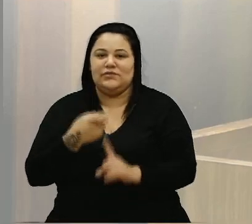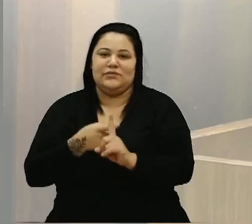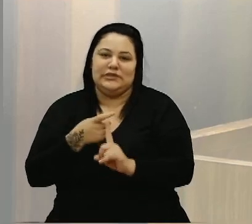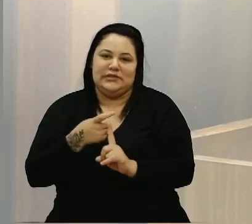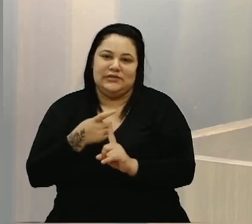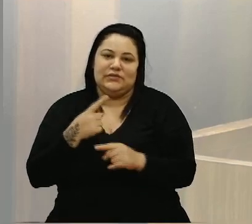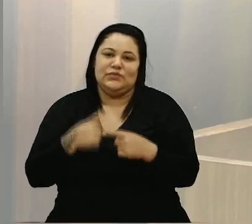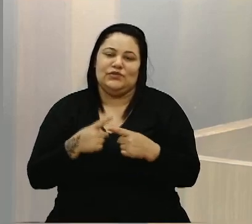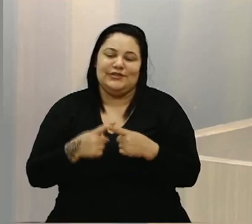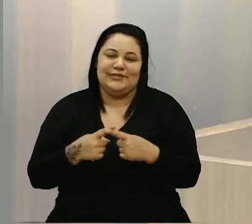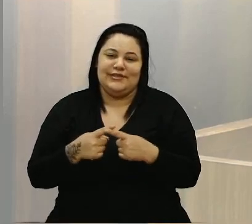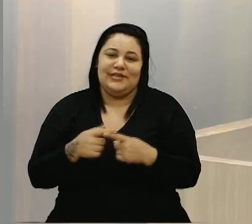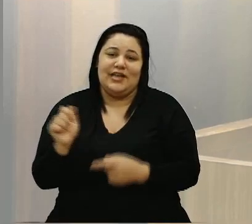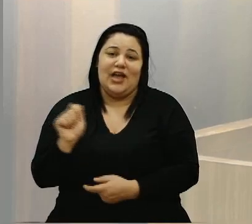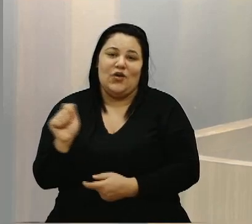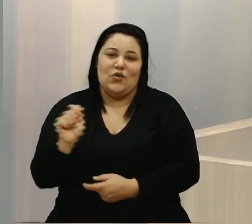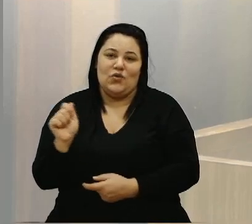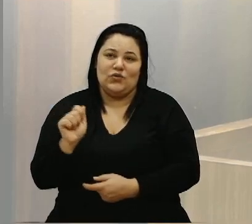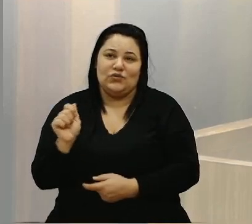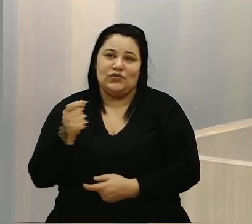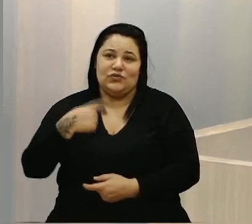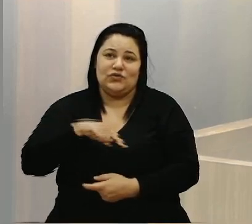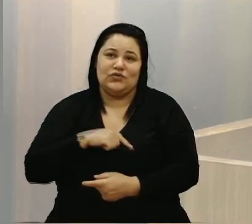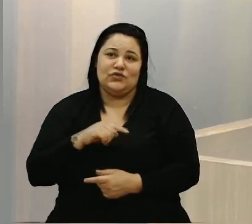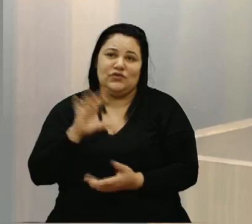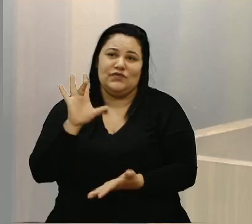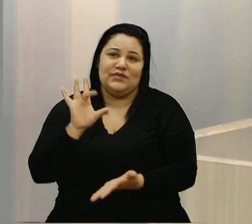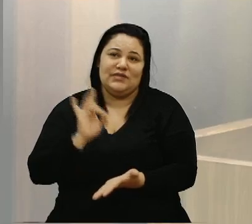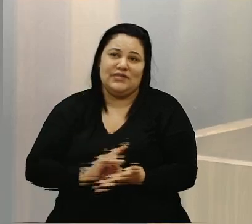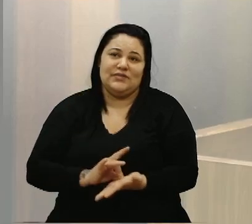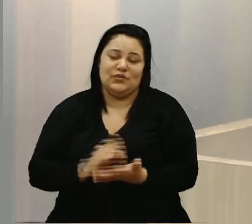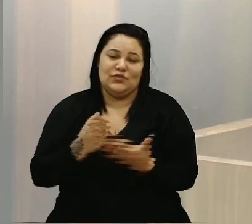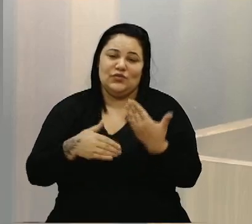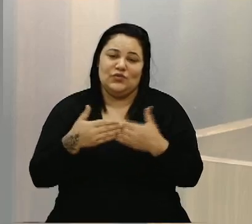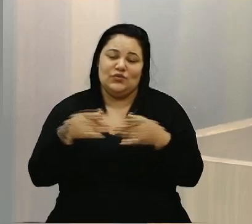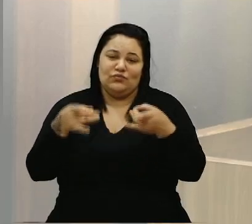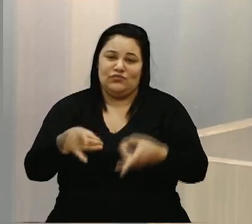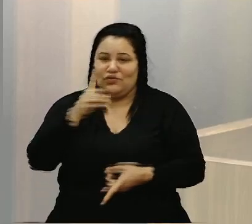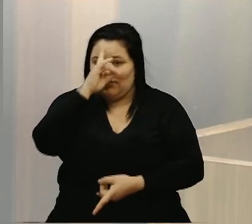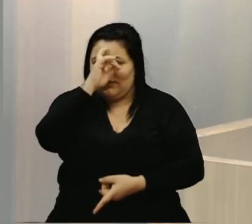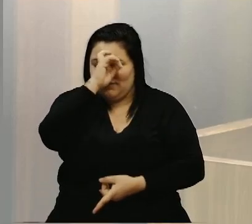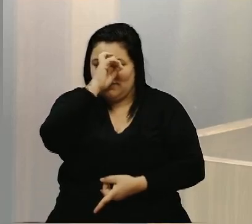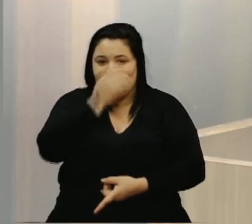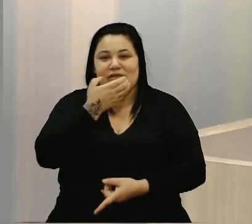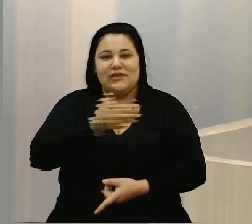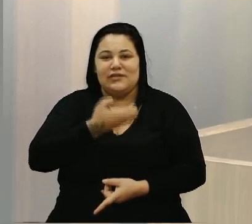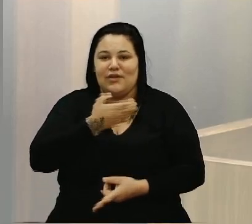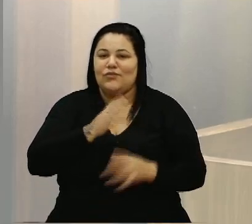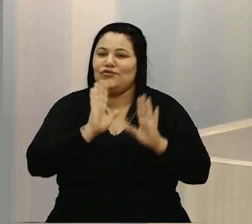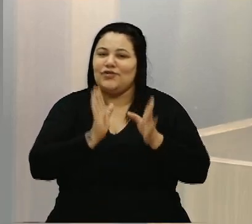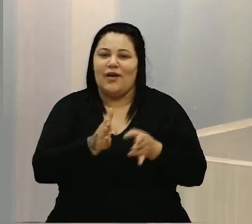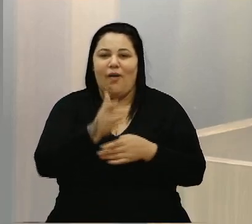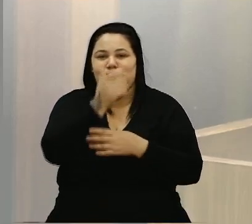quando findamos a abertura de todos os leitos, dezembro nós já tínhamos novamente